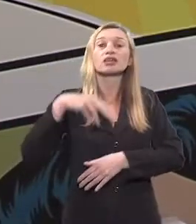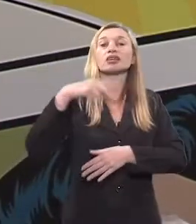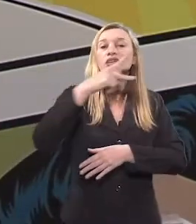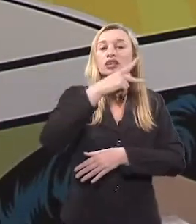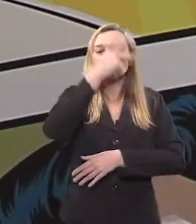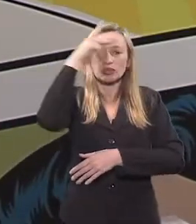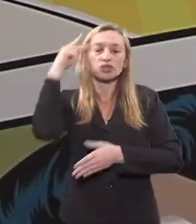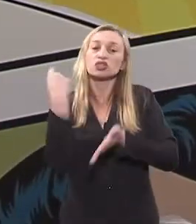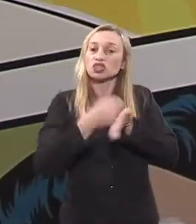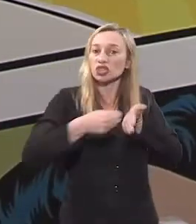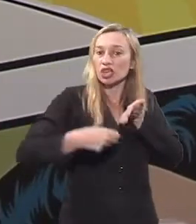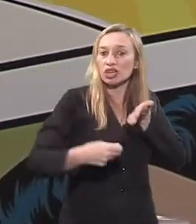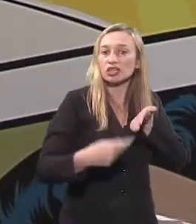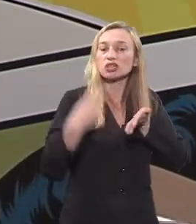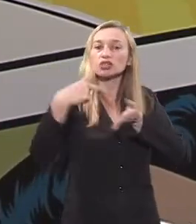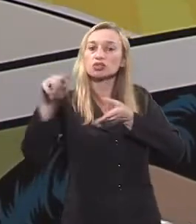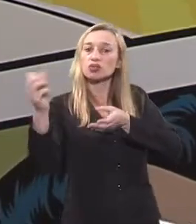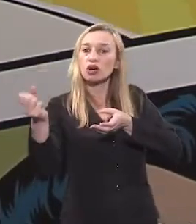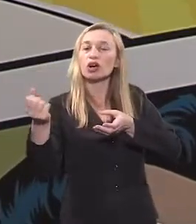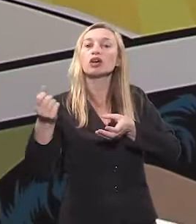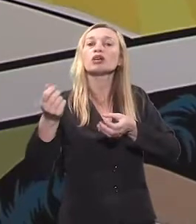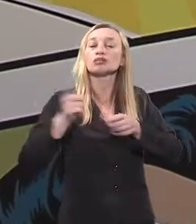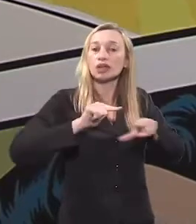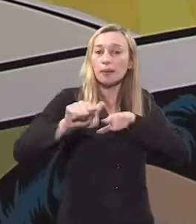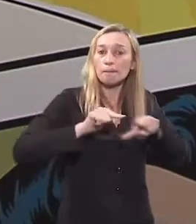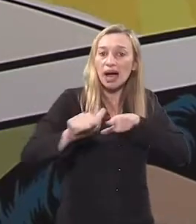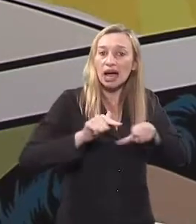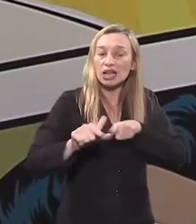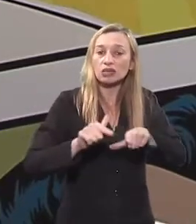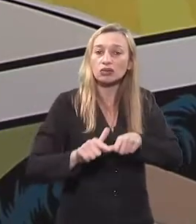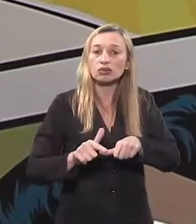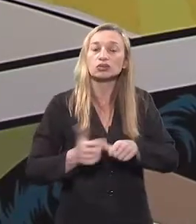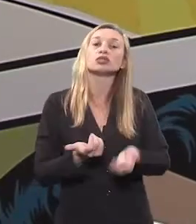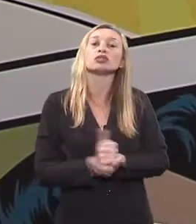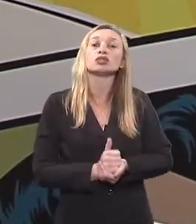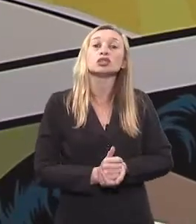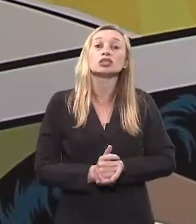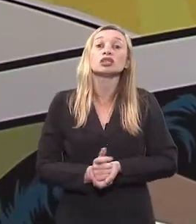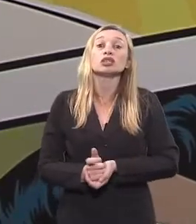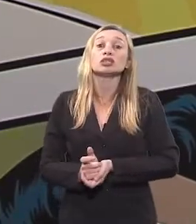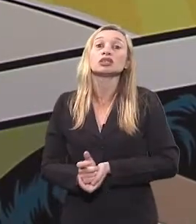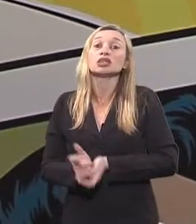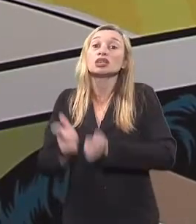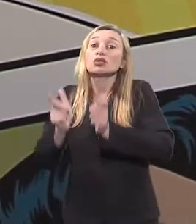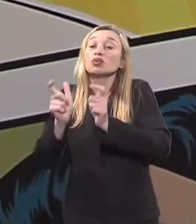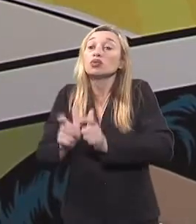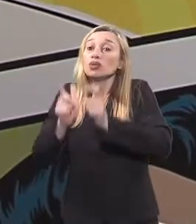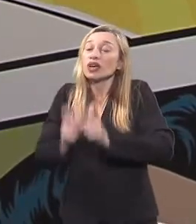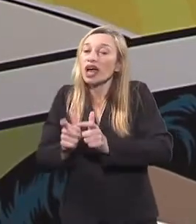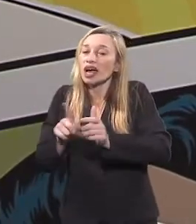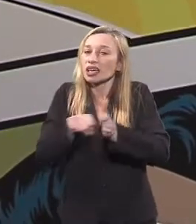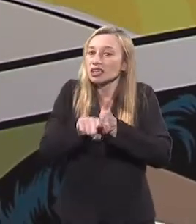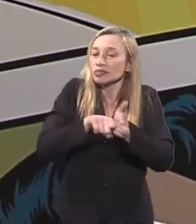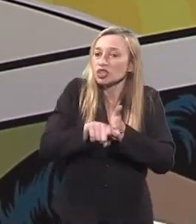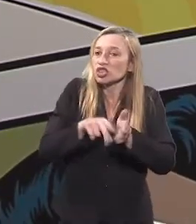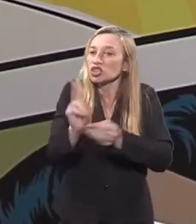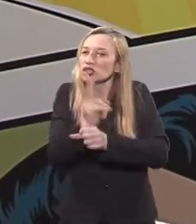as suas obras, a fonte, né, que esses autores bebem